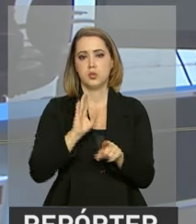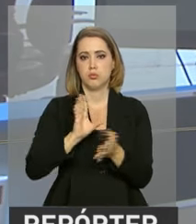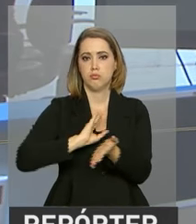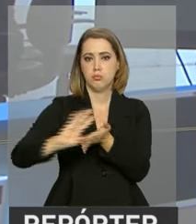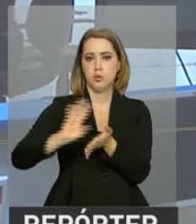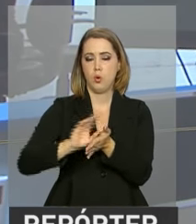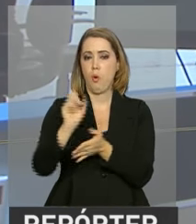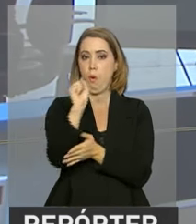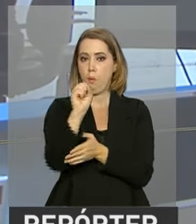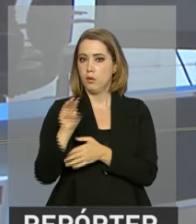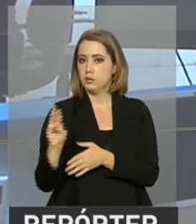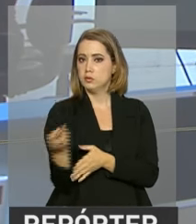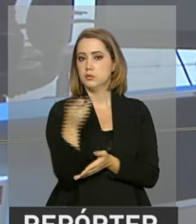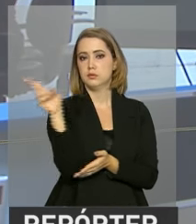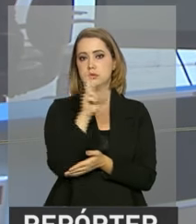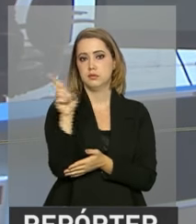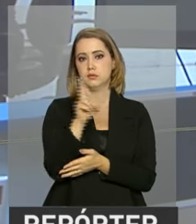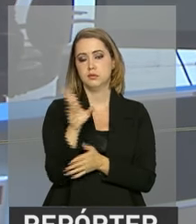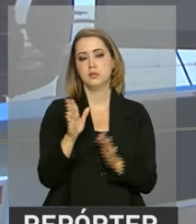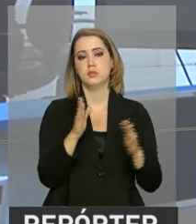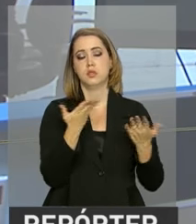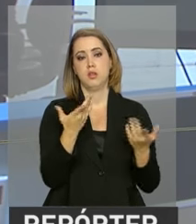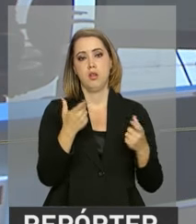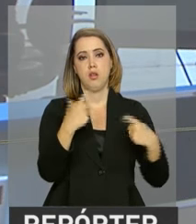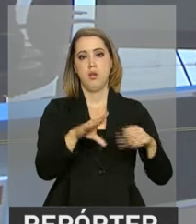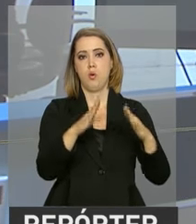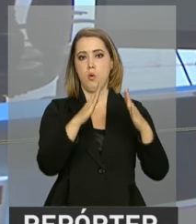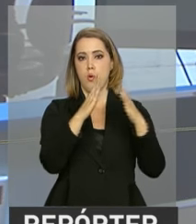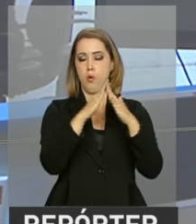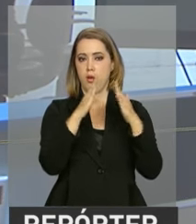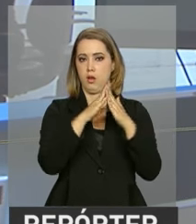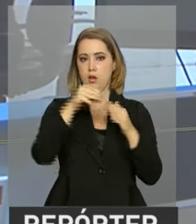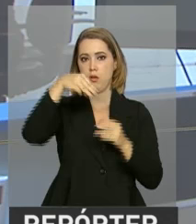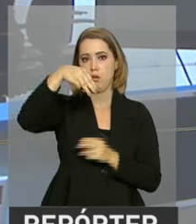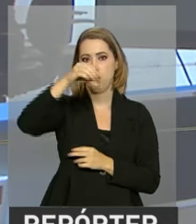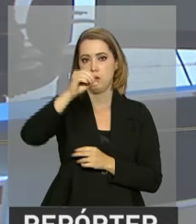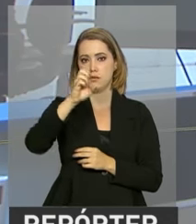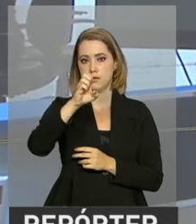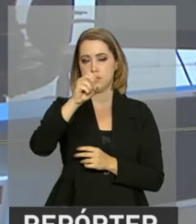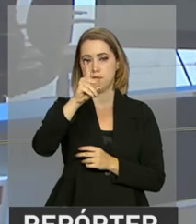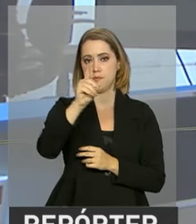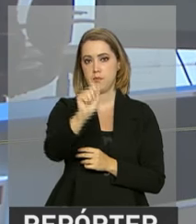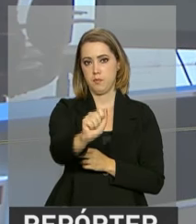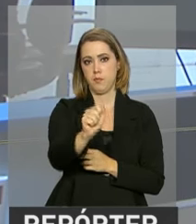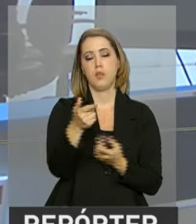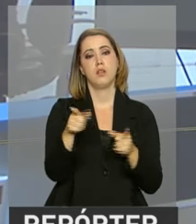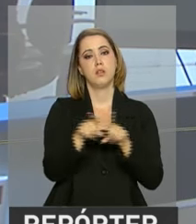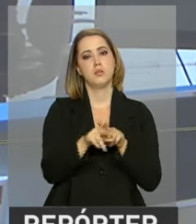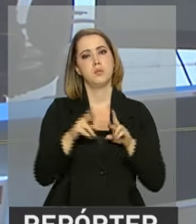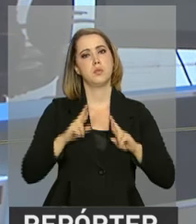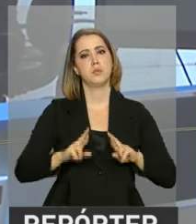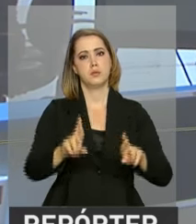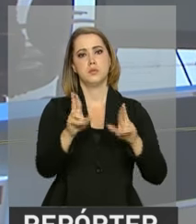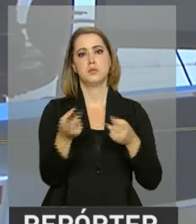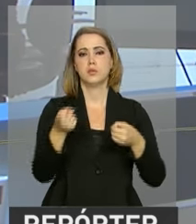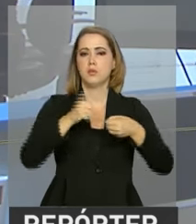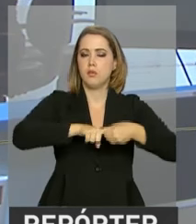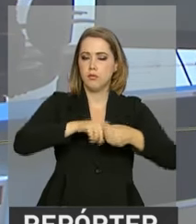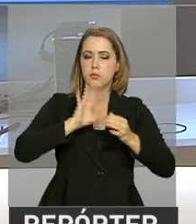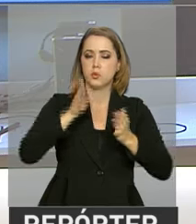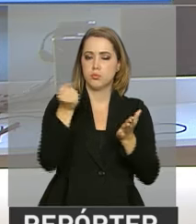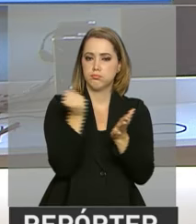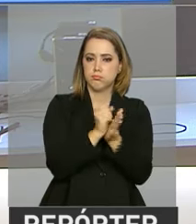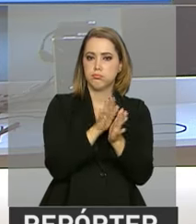repassados cerca de R milhões deais à Casa da Moeda e que o ministério espera que a produção de passaportes seja